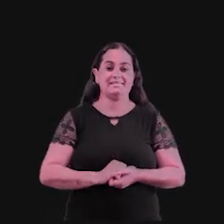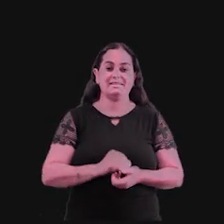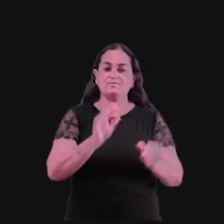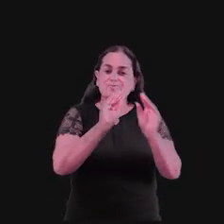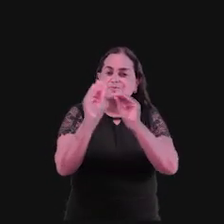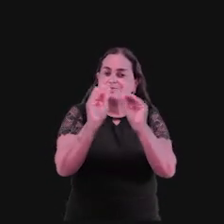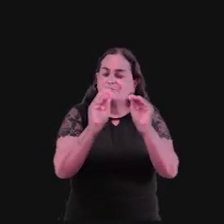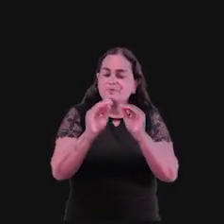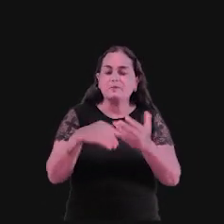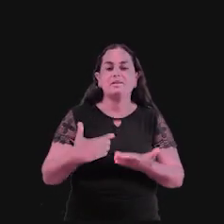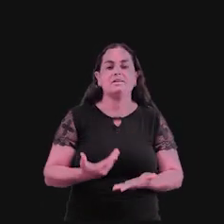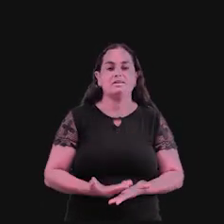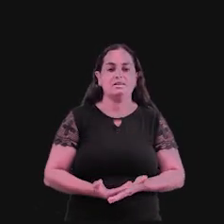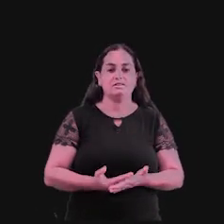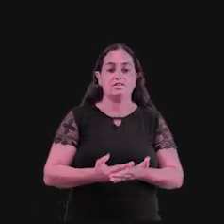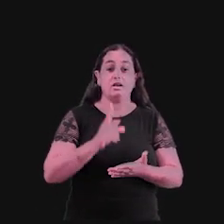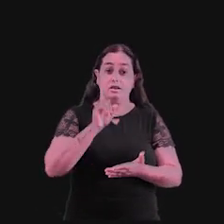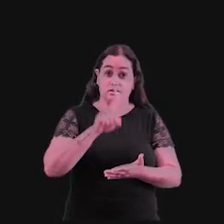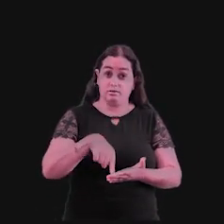se cuidem.